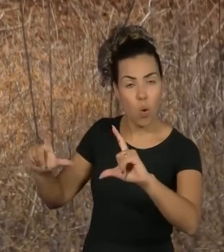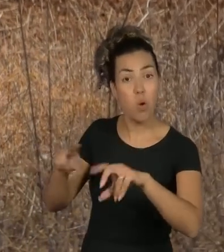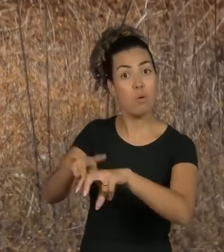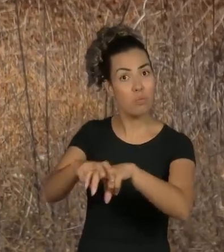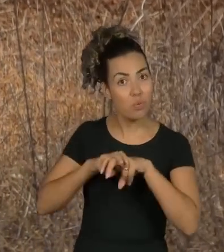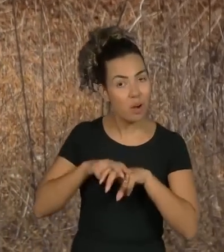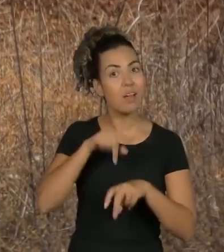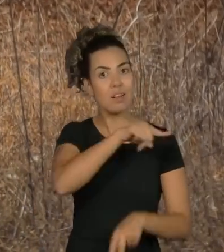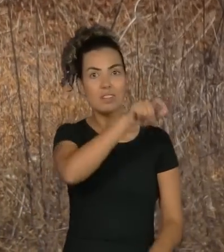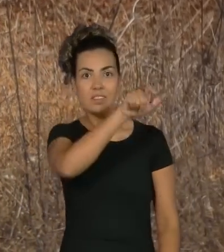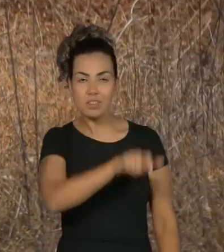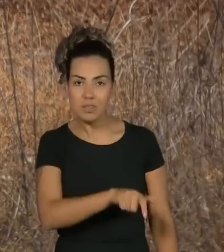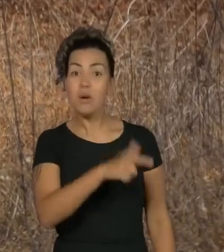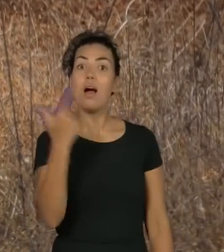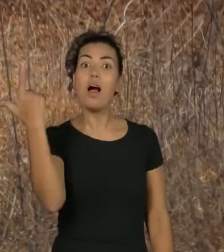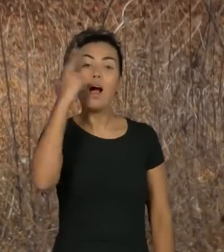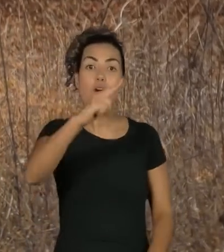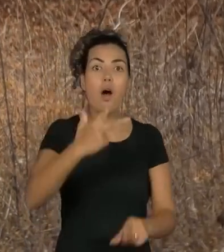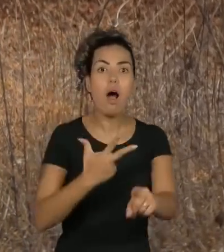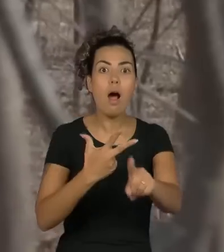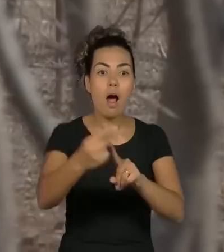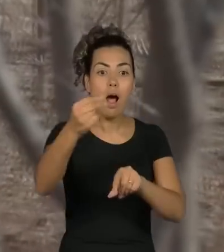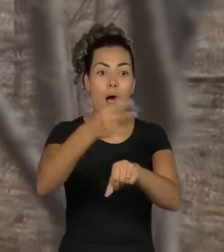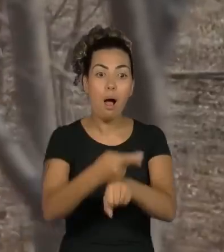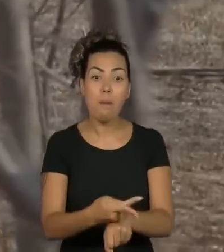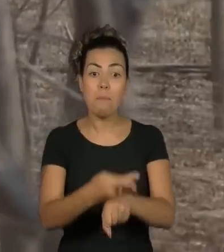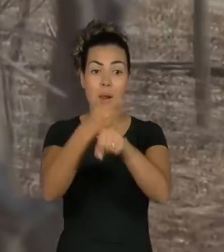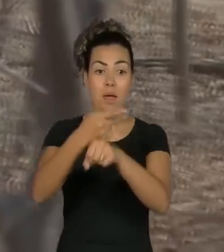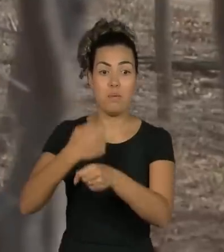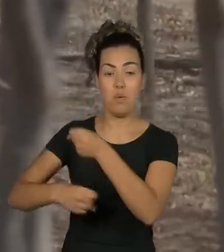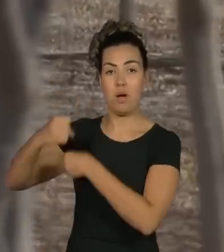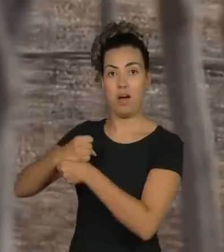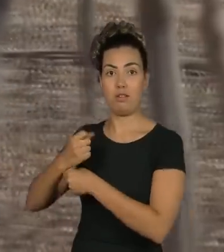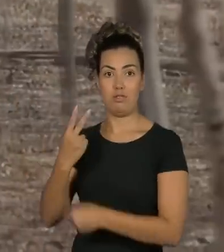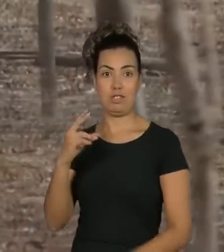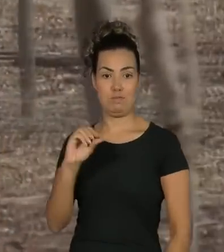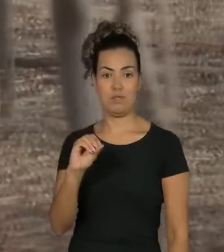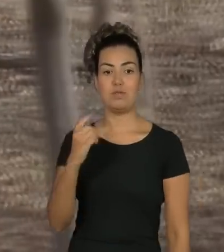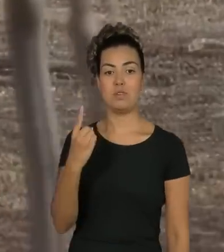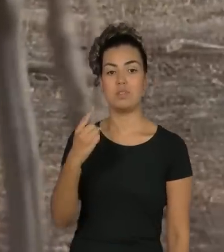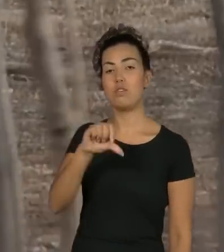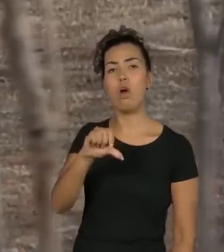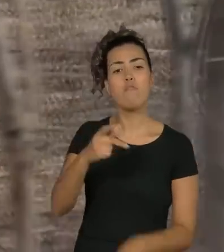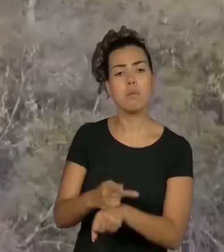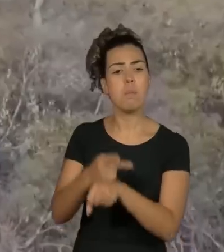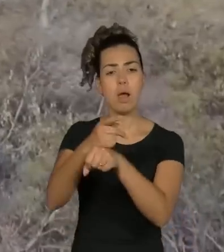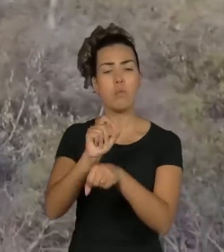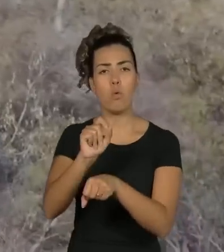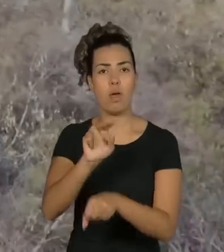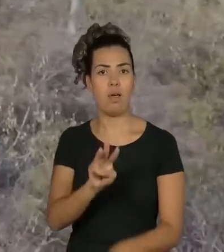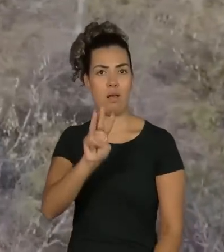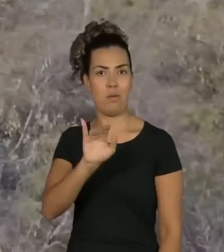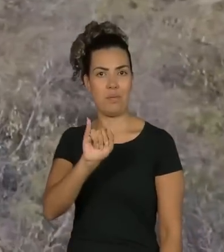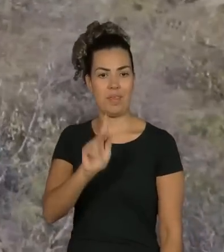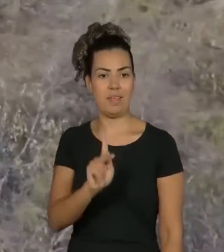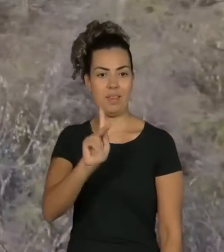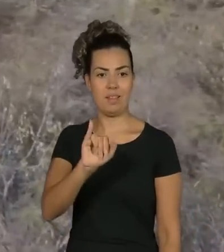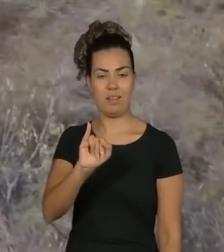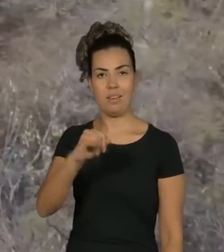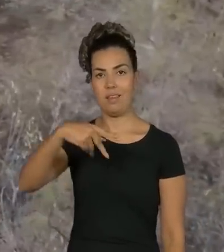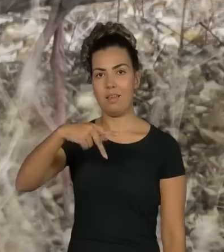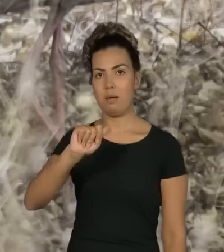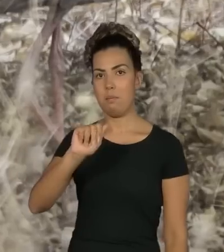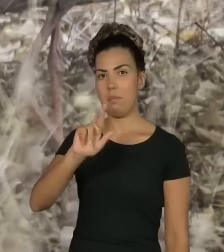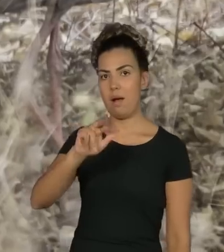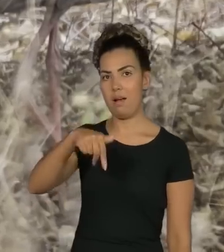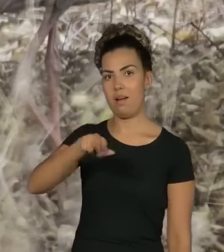fotografia Wikiparks em 2019. Os fiscais da unidade de conservação revelaram que a emergência